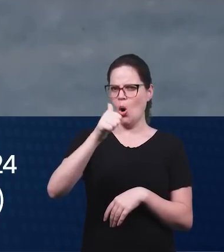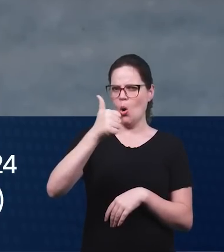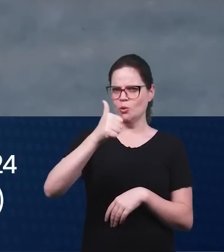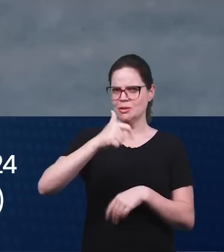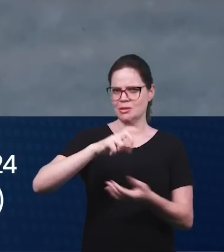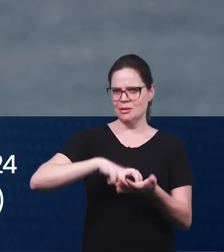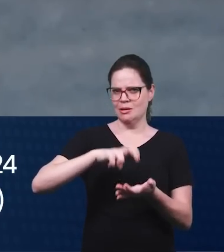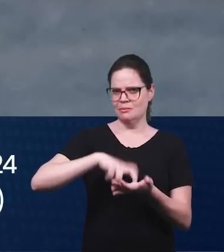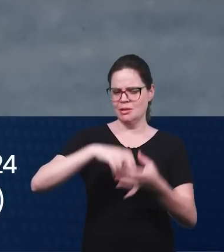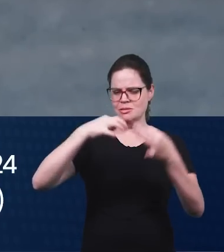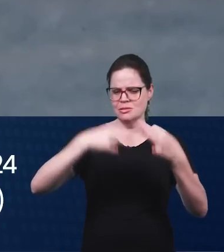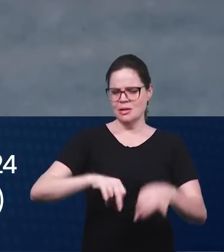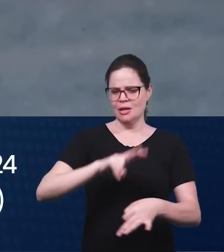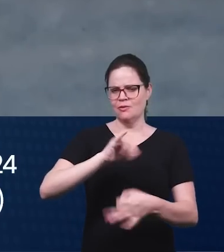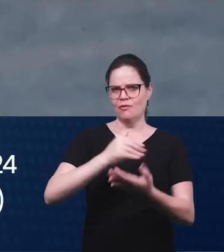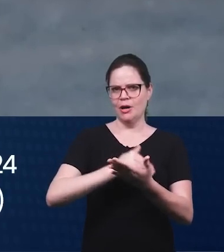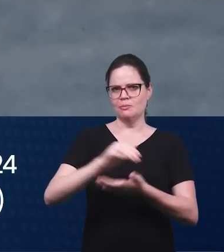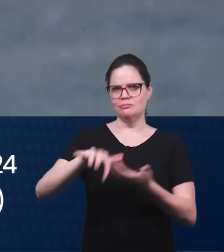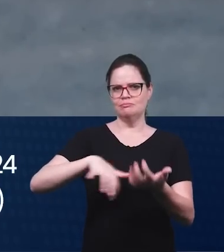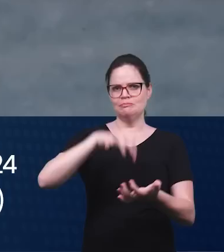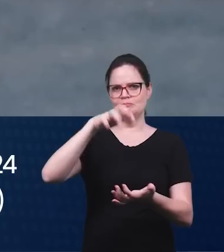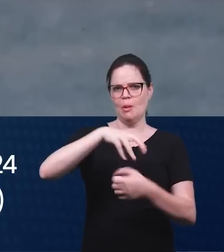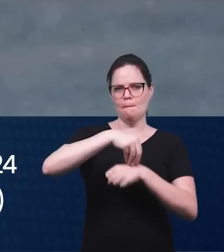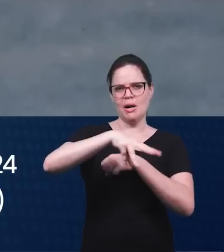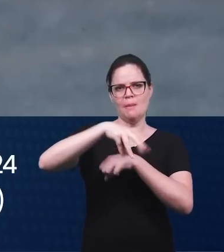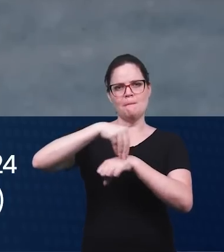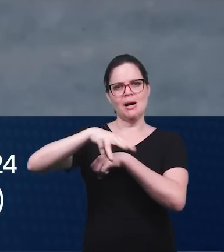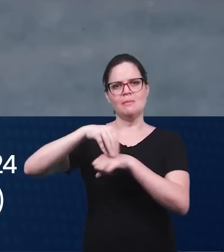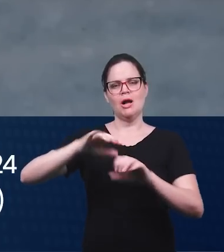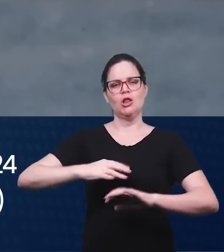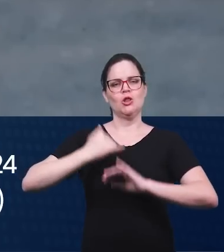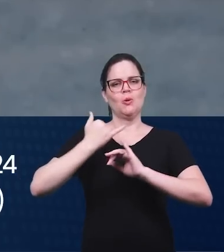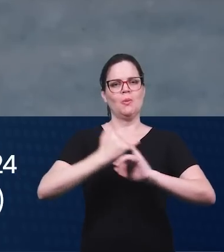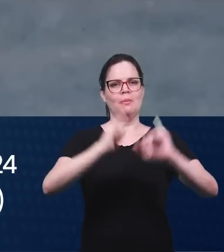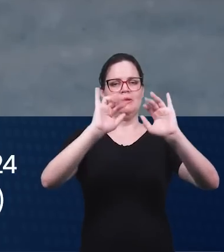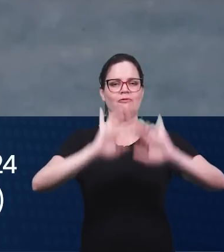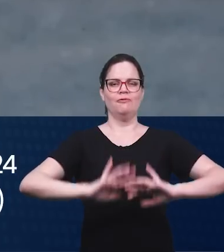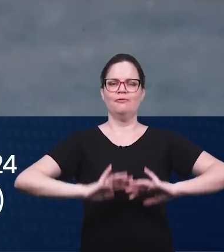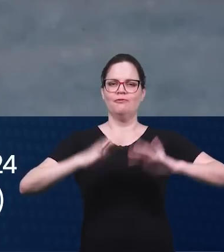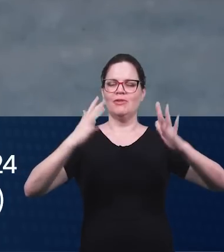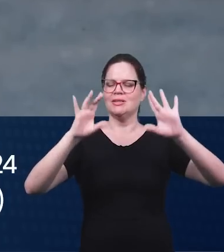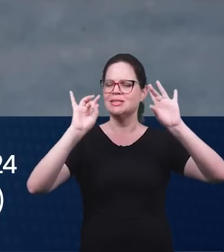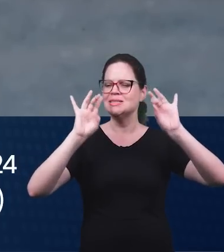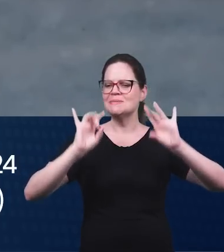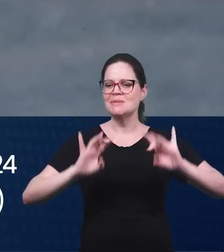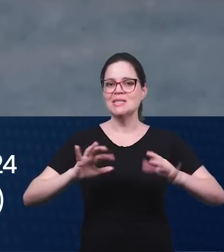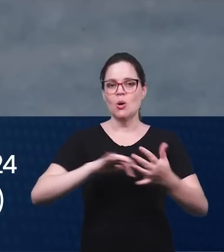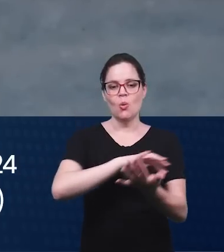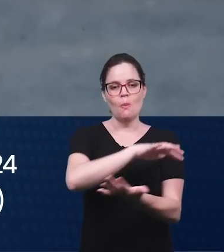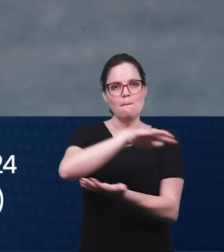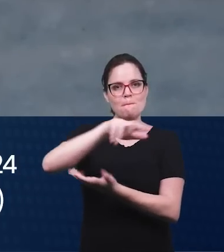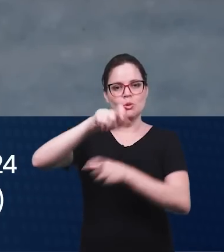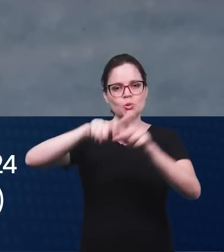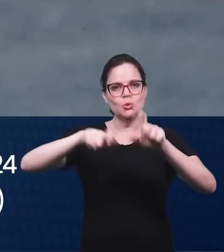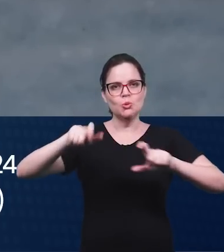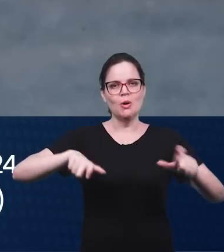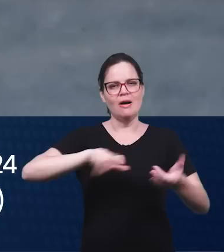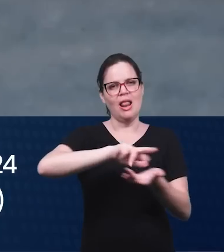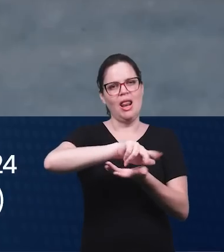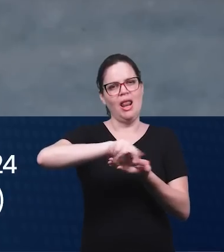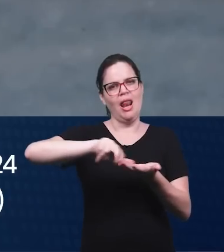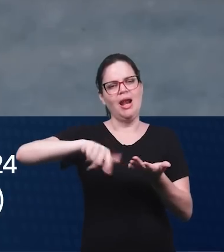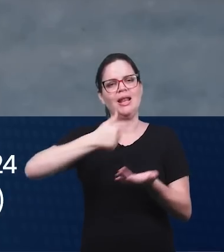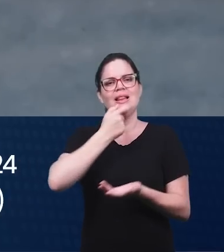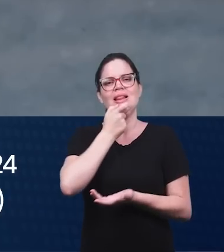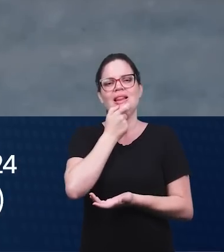manhã, em ponto, nós começaremos a transmissão do Trombetas e Festas. É um evento todo especial, transmitido para o mundo inteiro,